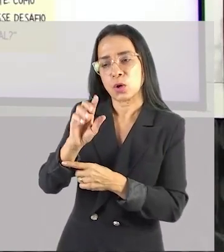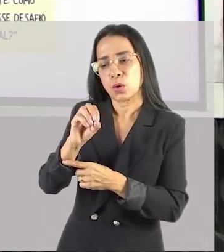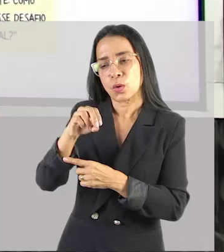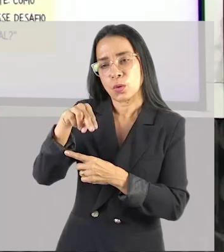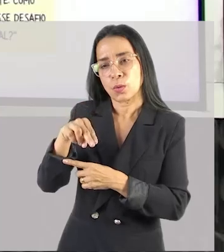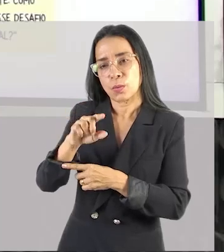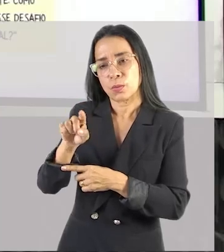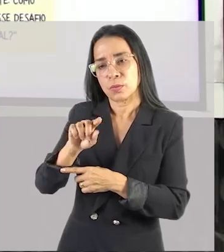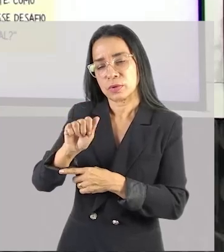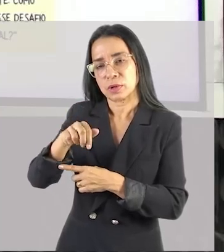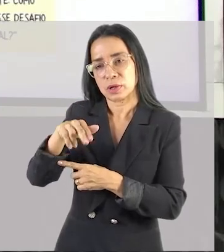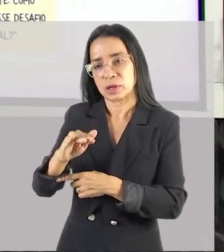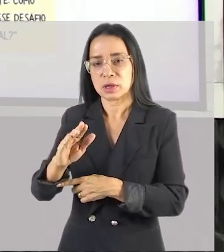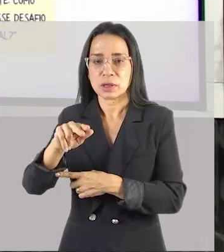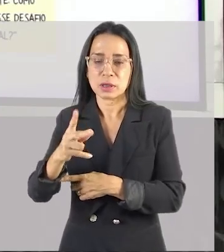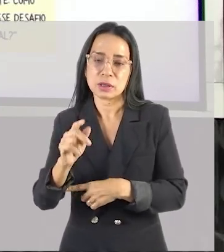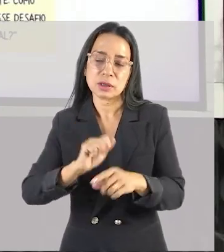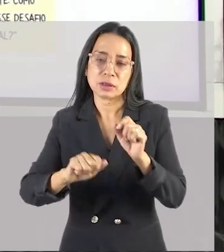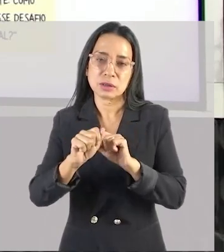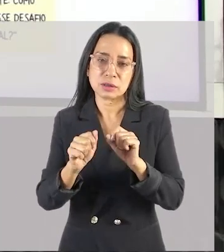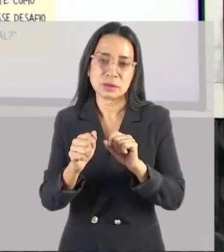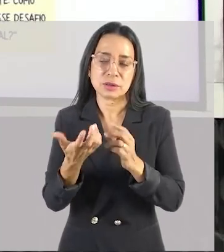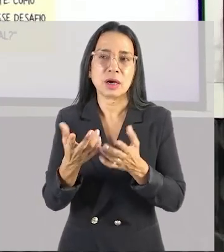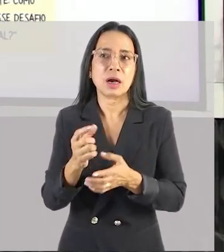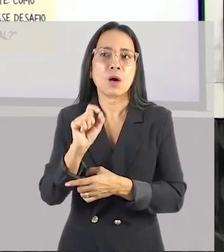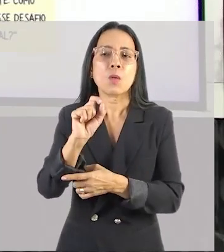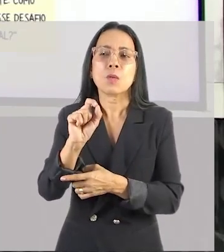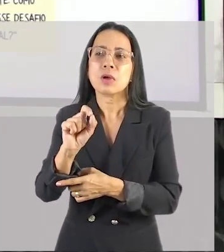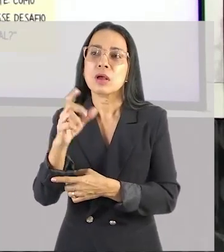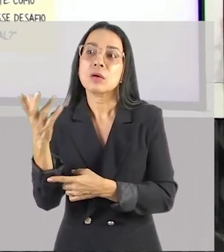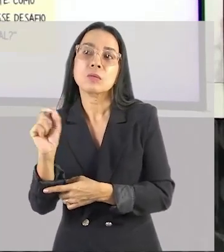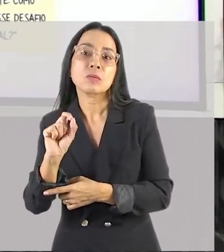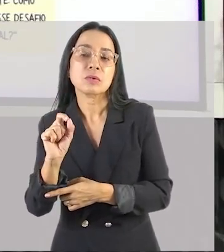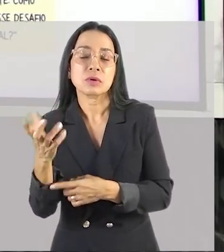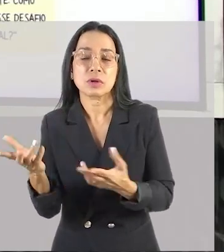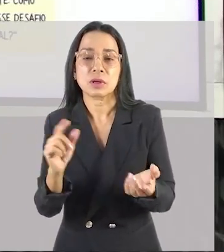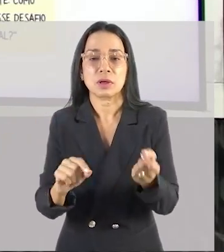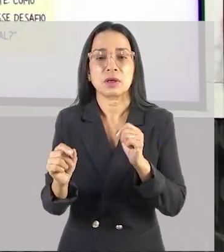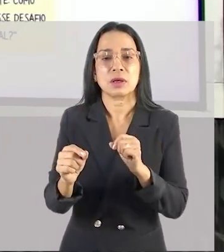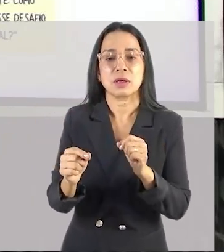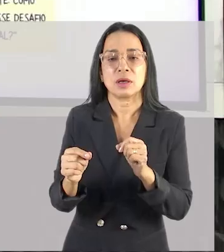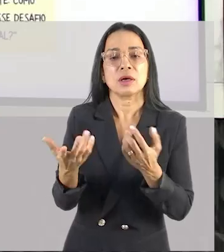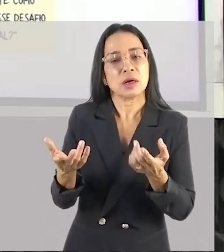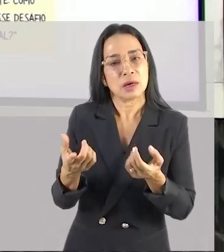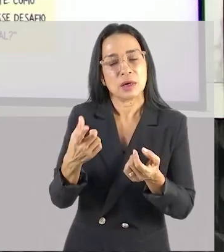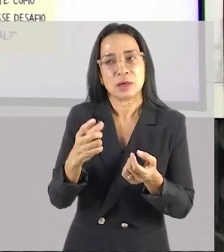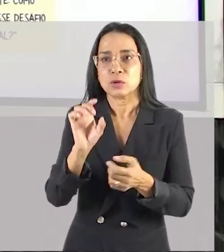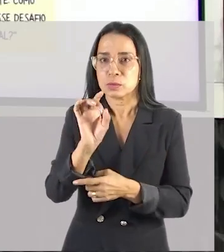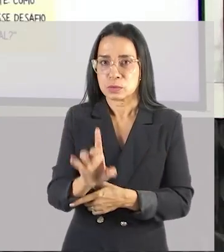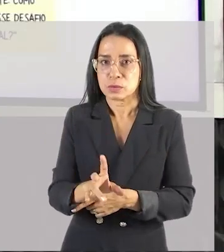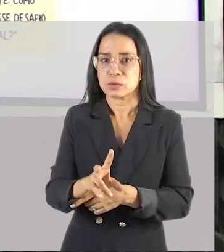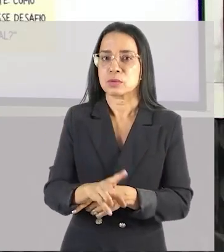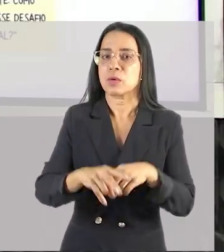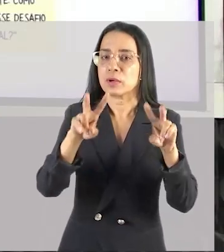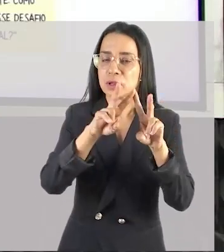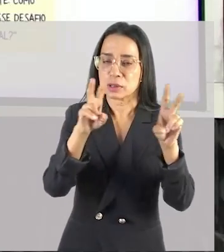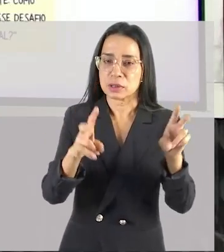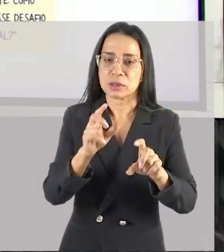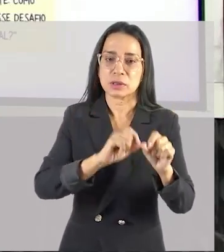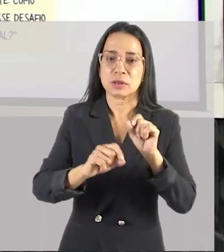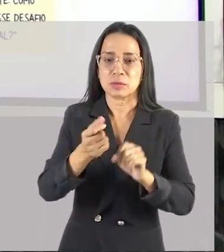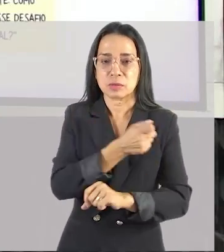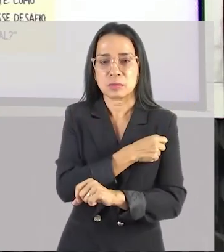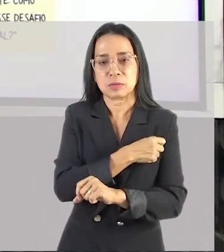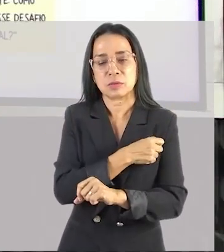esse texto praticamente e o aluno precisava ali definir e evoluir na sua